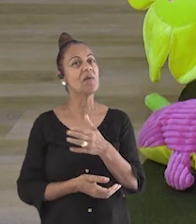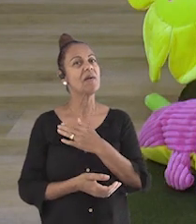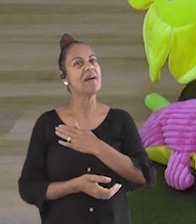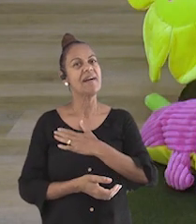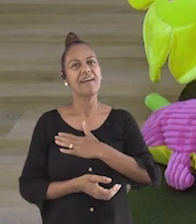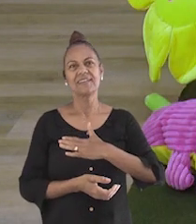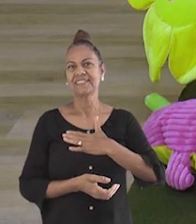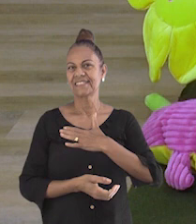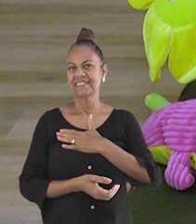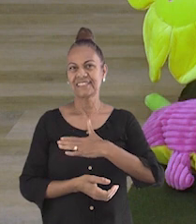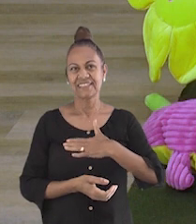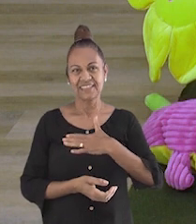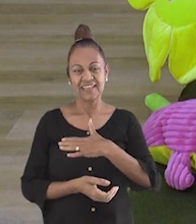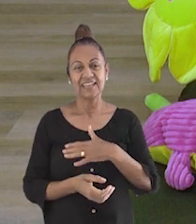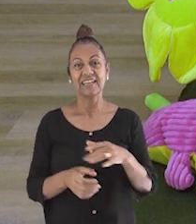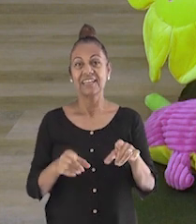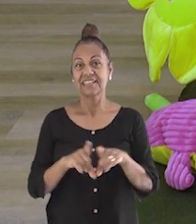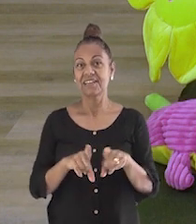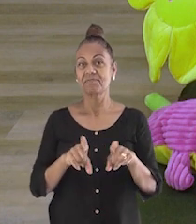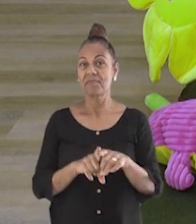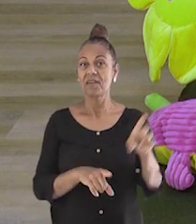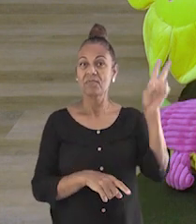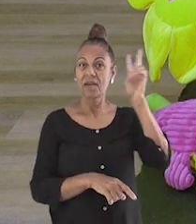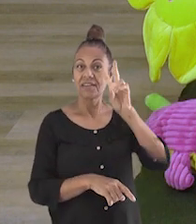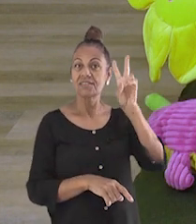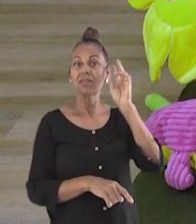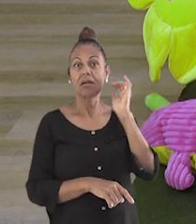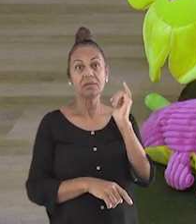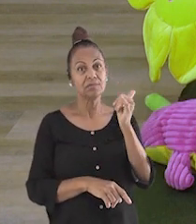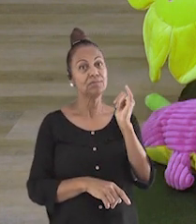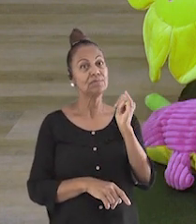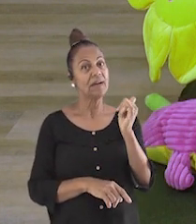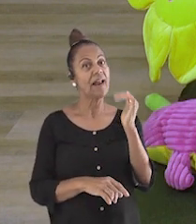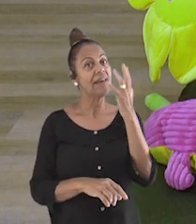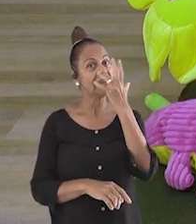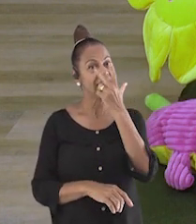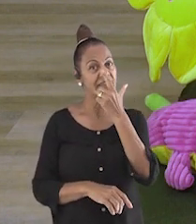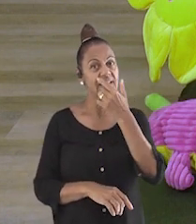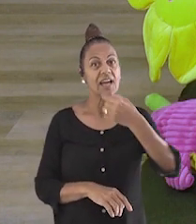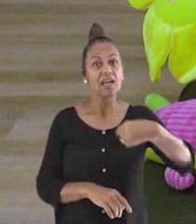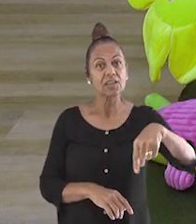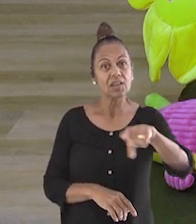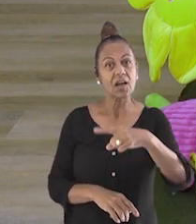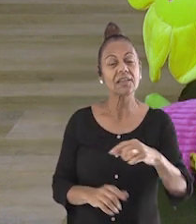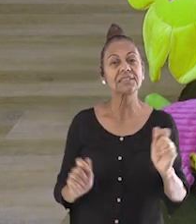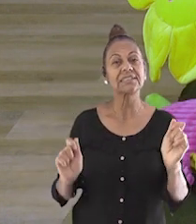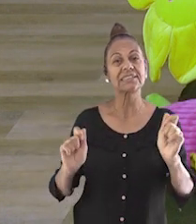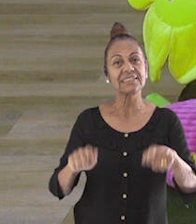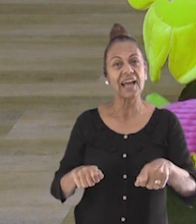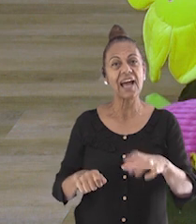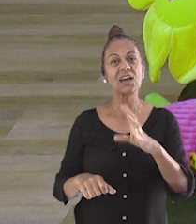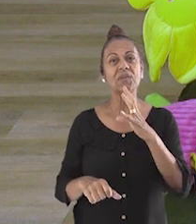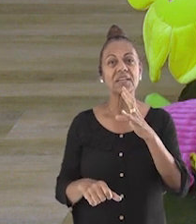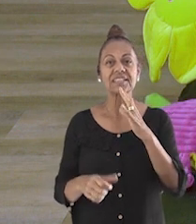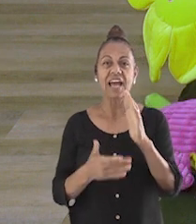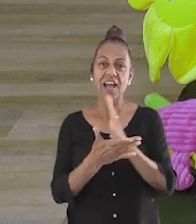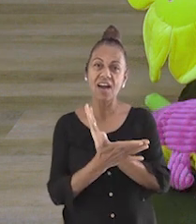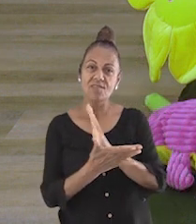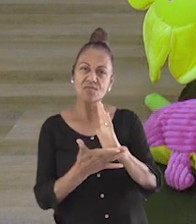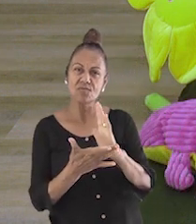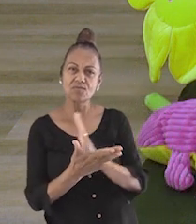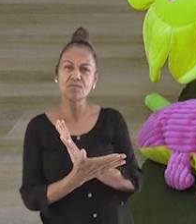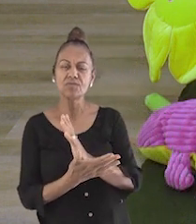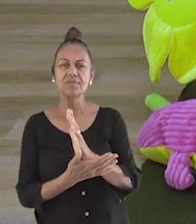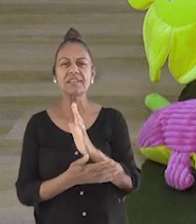Crianças, vocês gostaram da nossa interação de hoje? Eu gostei muito! Além de ouvir uma história